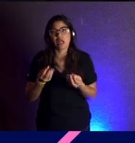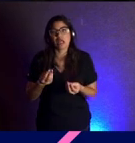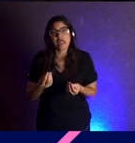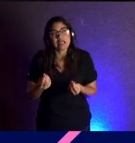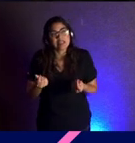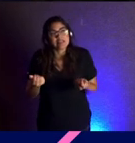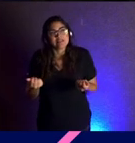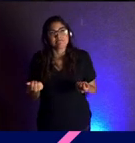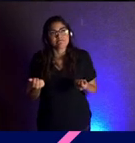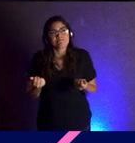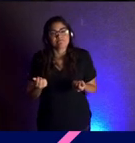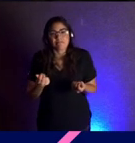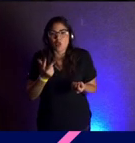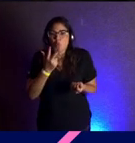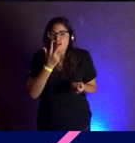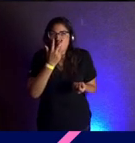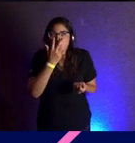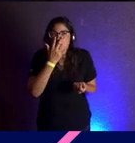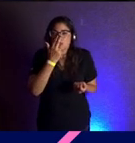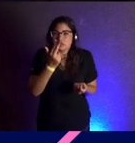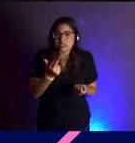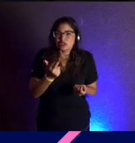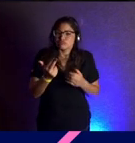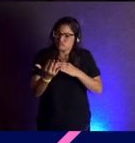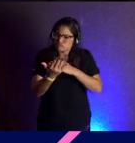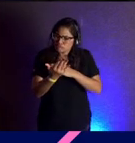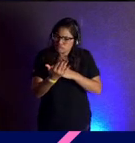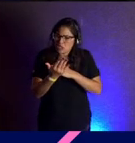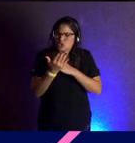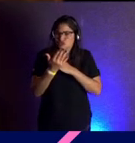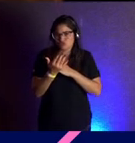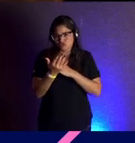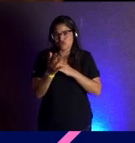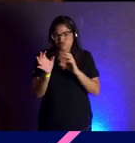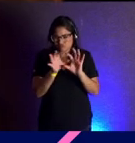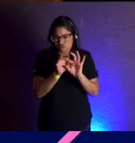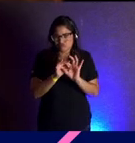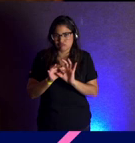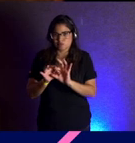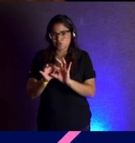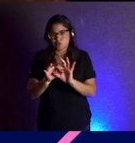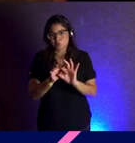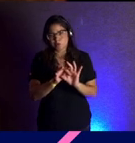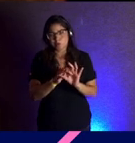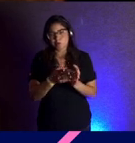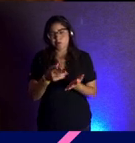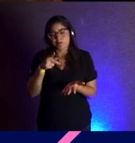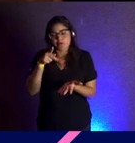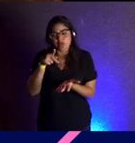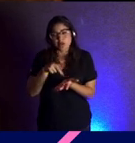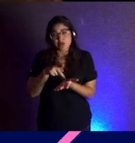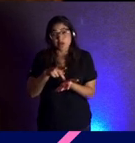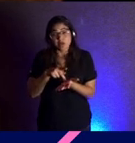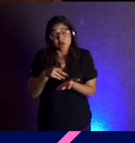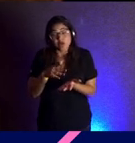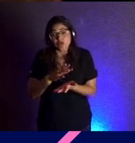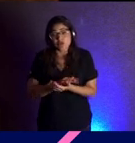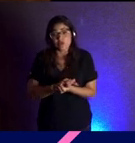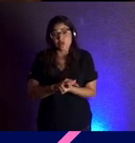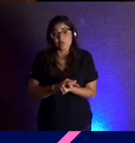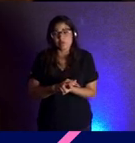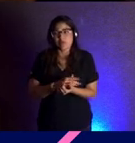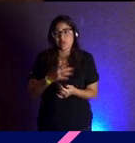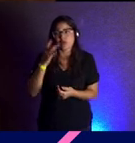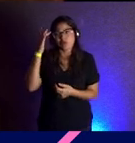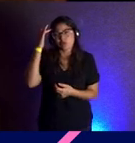forma, isso eu acho que que também contribui nesse contexto, né? E realmente, eu acho que essa